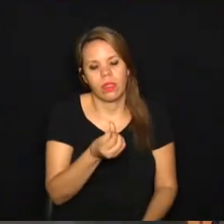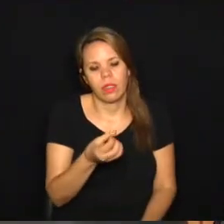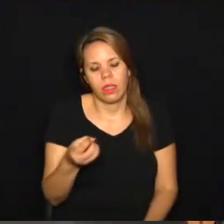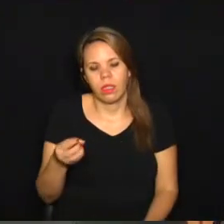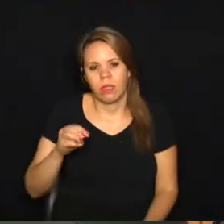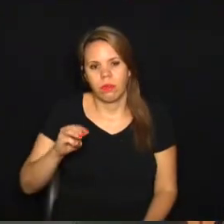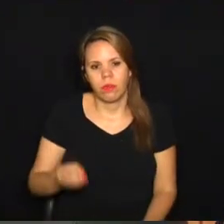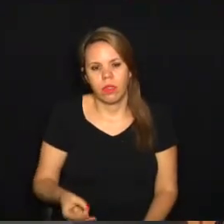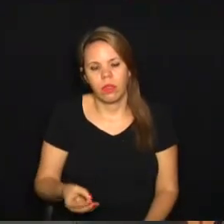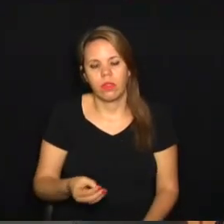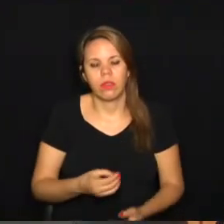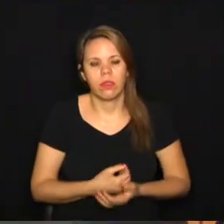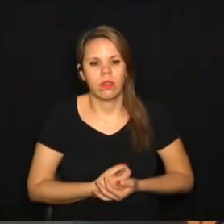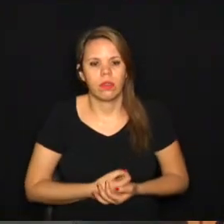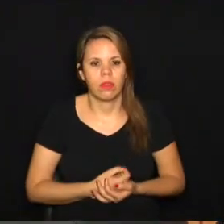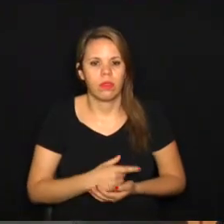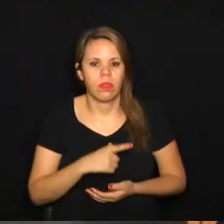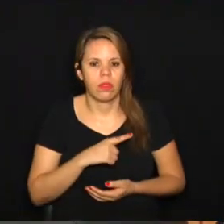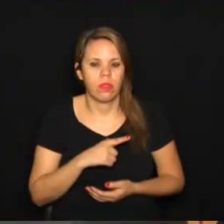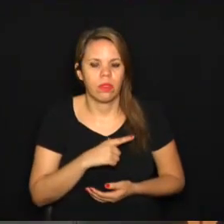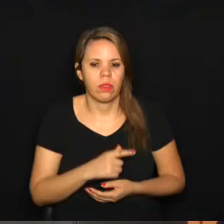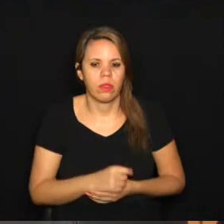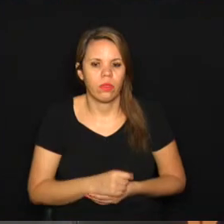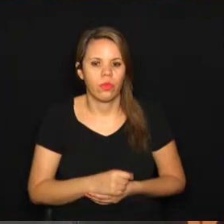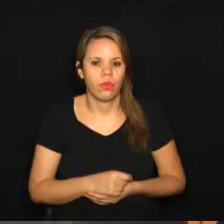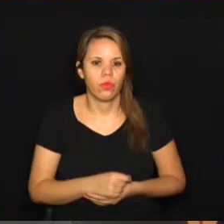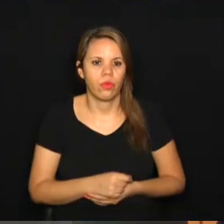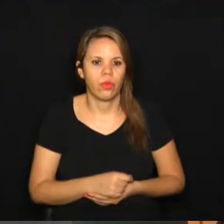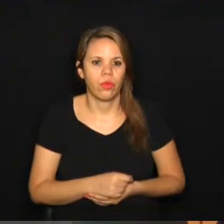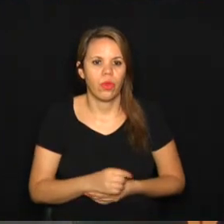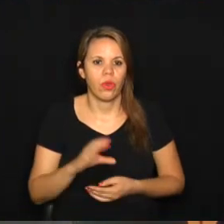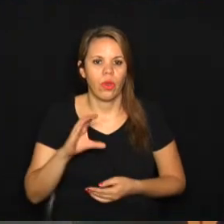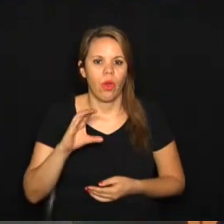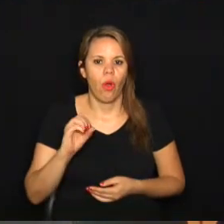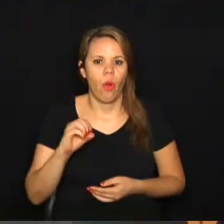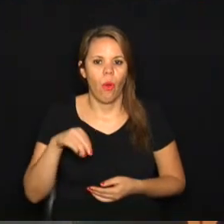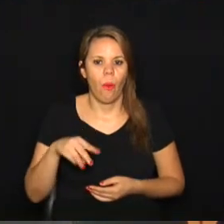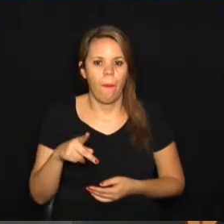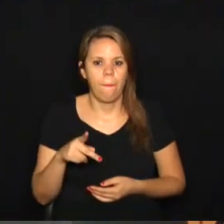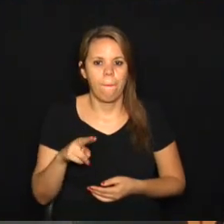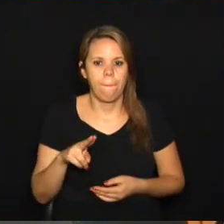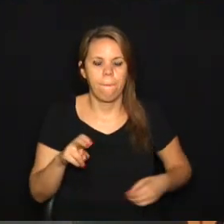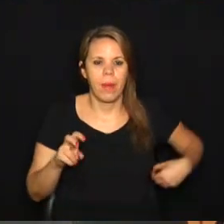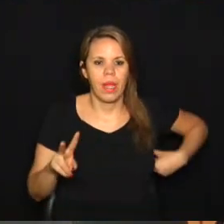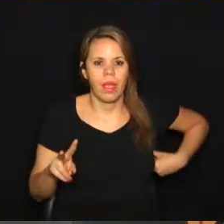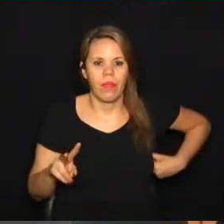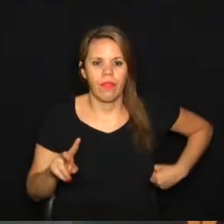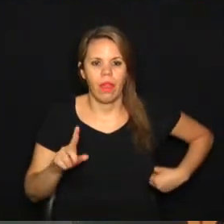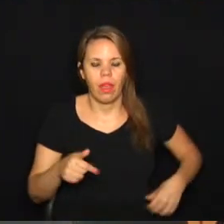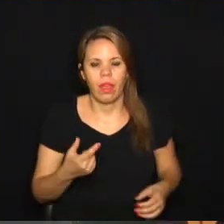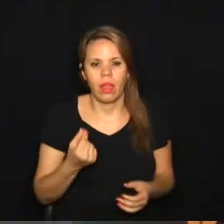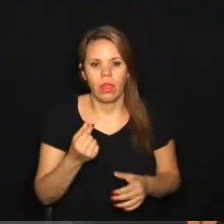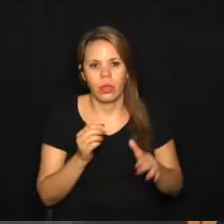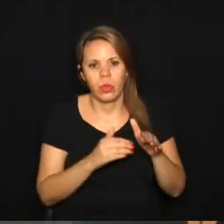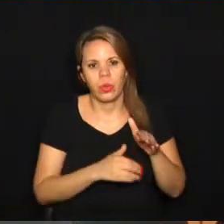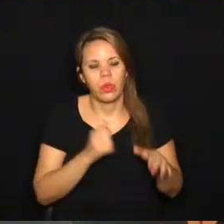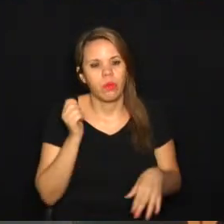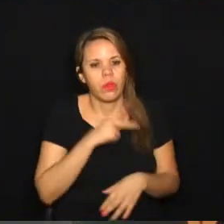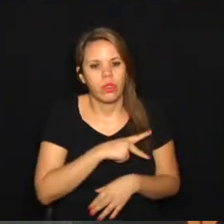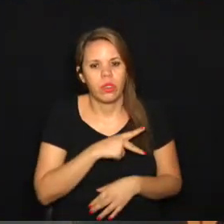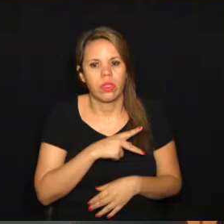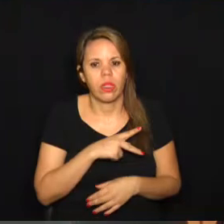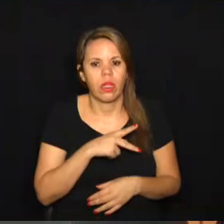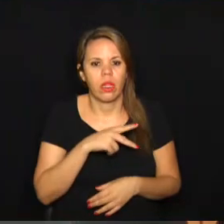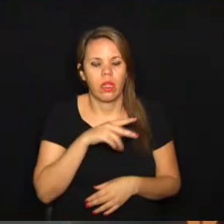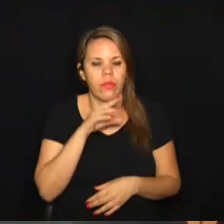tá certo? E aí existe o que nós chamamos de Comprev, que é compensação previdenciária, aqueles servidores que se